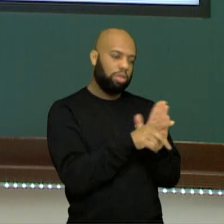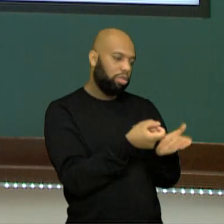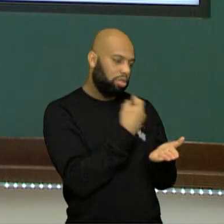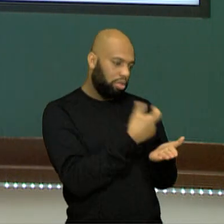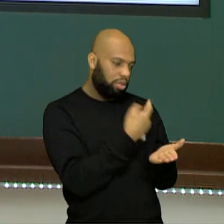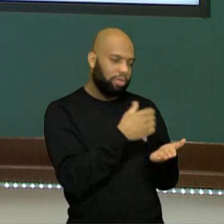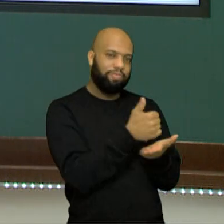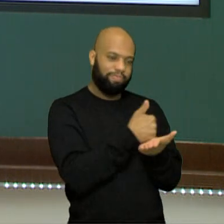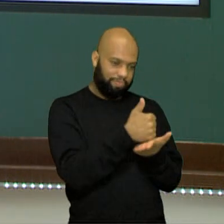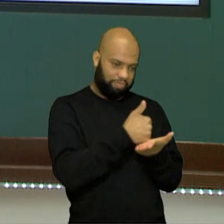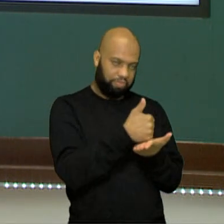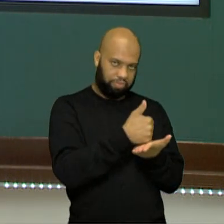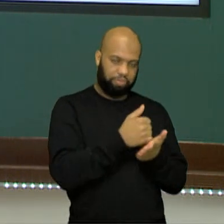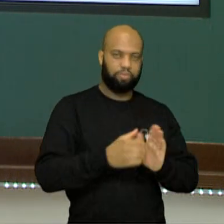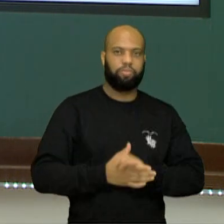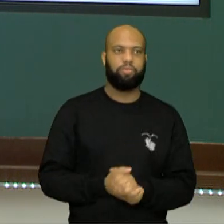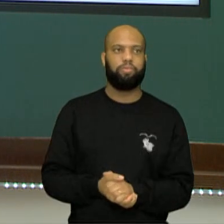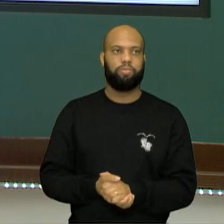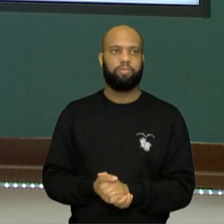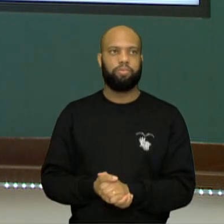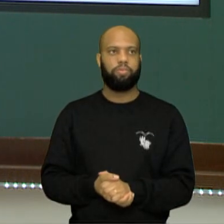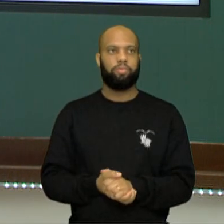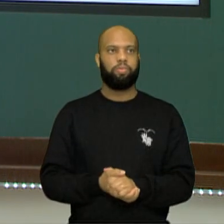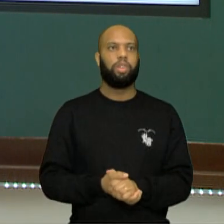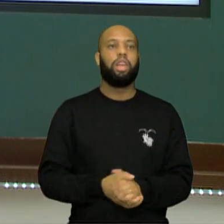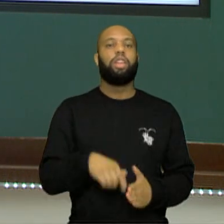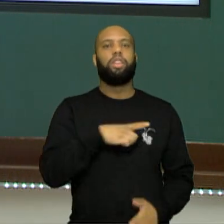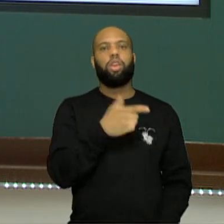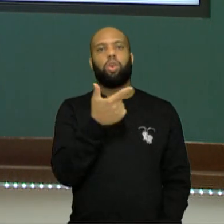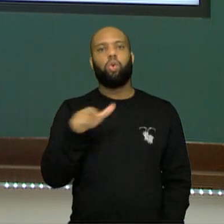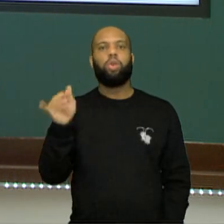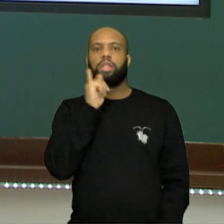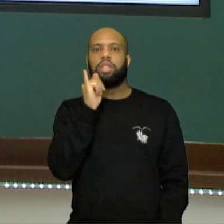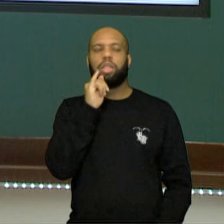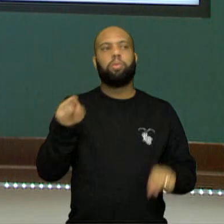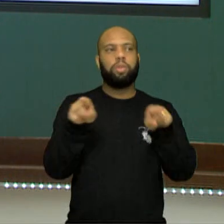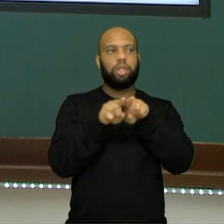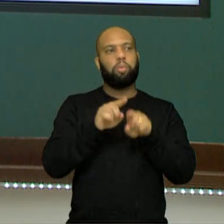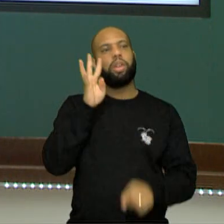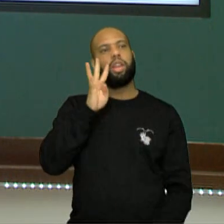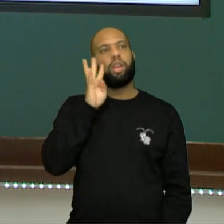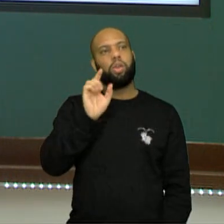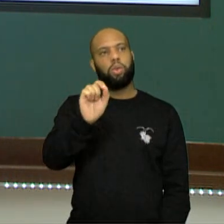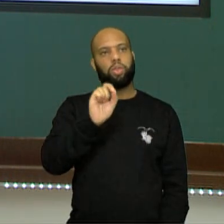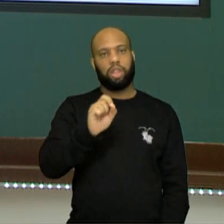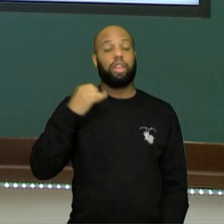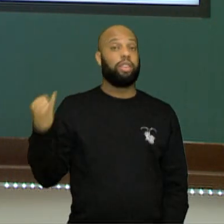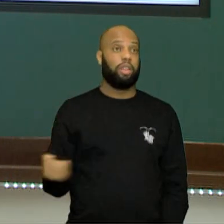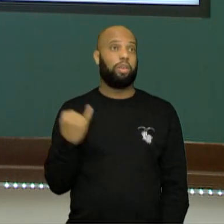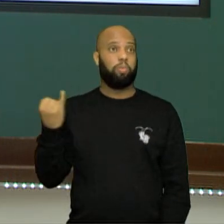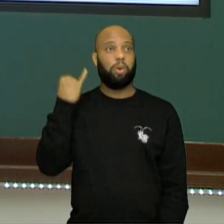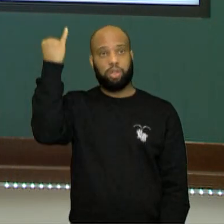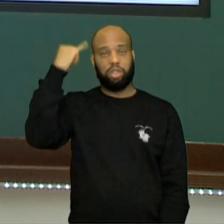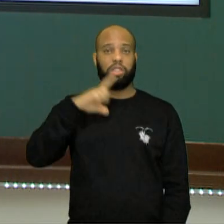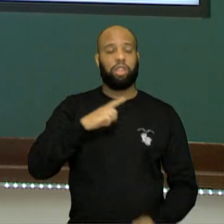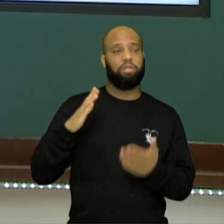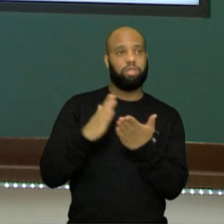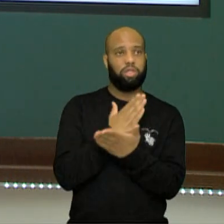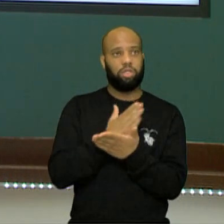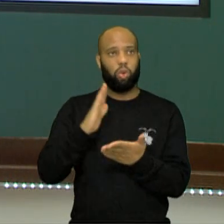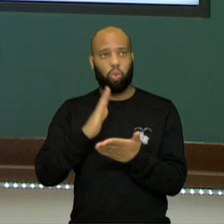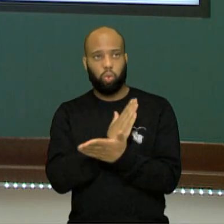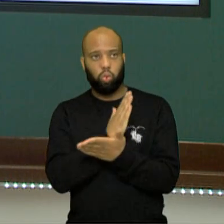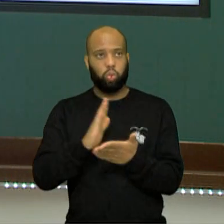fármaco sintético. Um outro exemplo que também é bem legal é a importância de